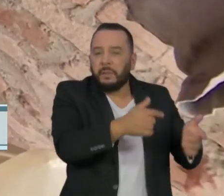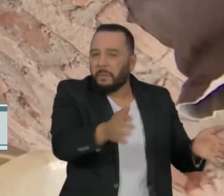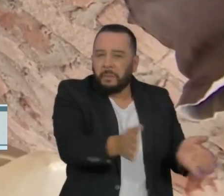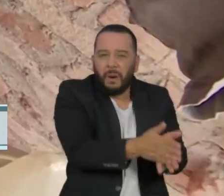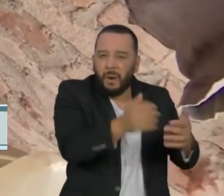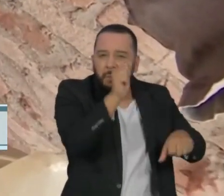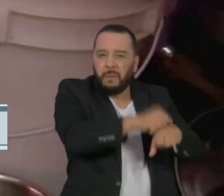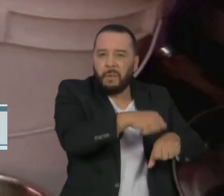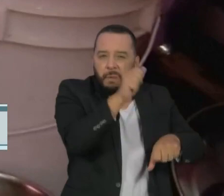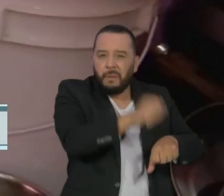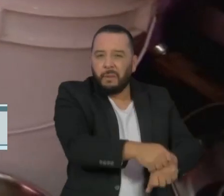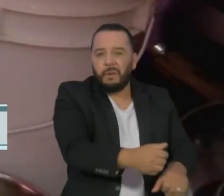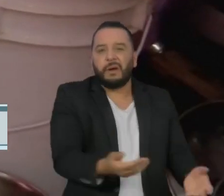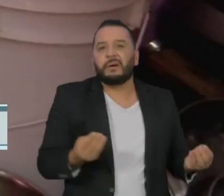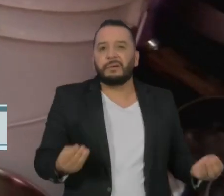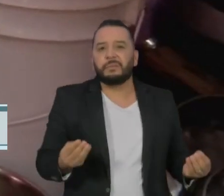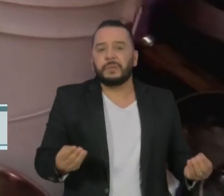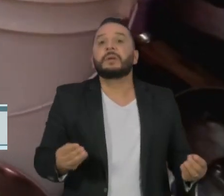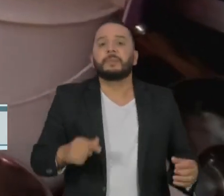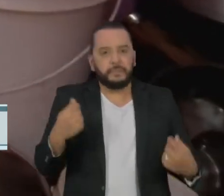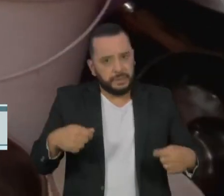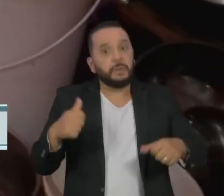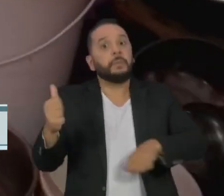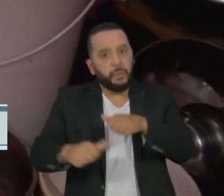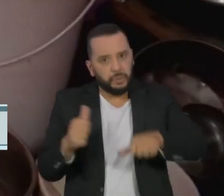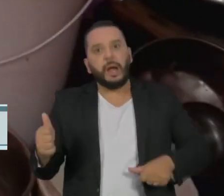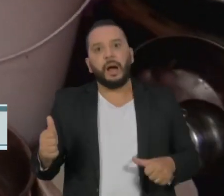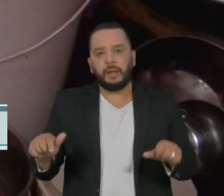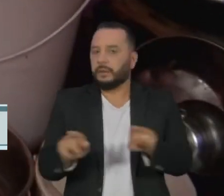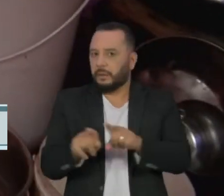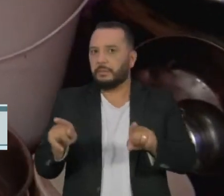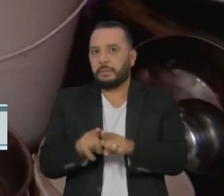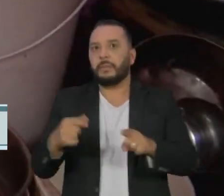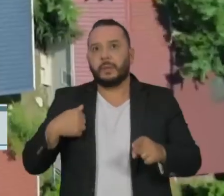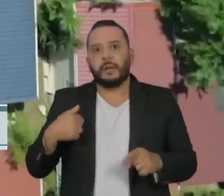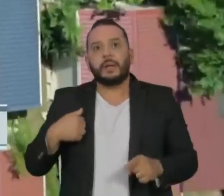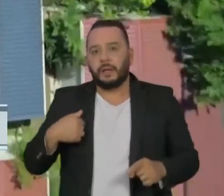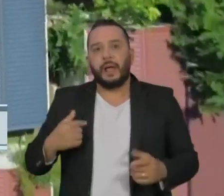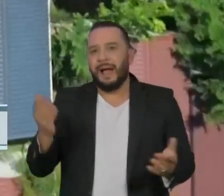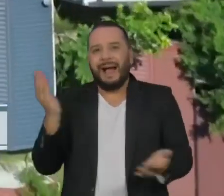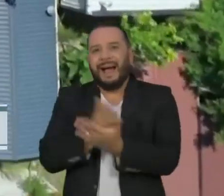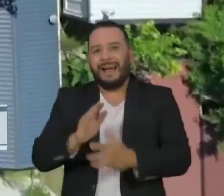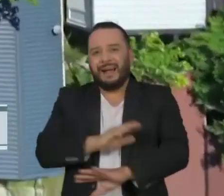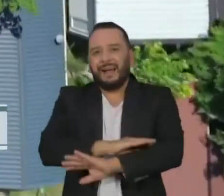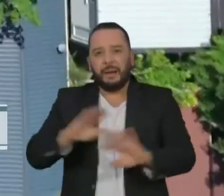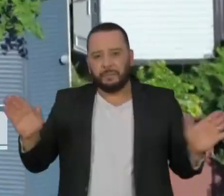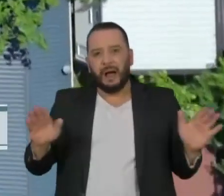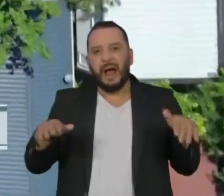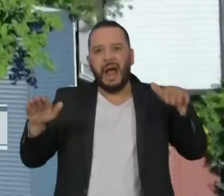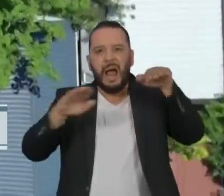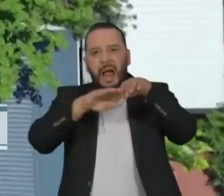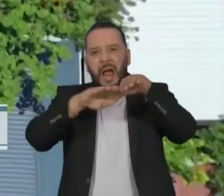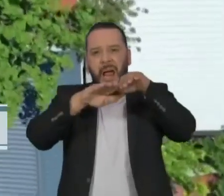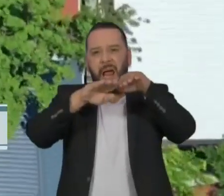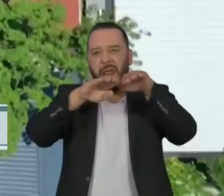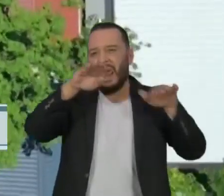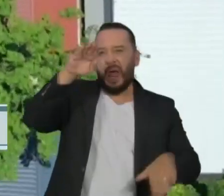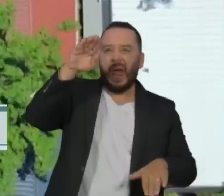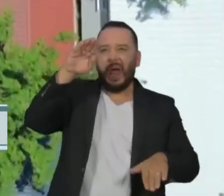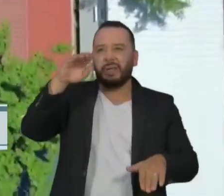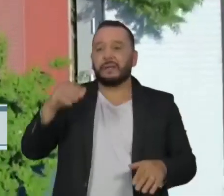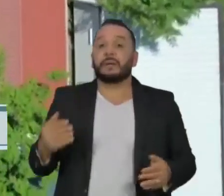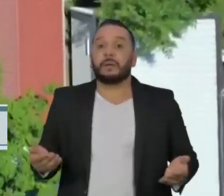mundo. Precisamos mudar isso, diz ele, e certamente acabar com o boom bilionário. De acordo com o relatório, a concentração de emissões por